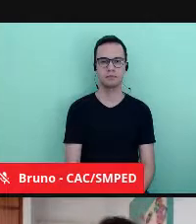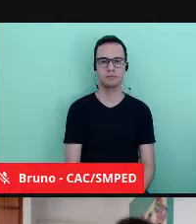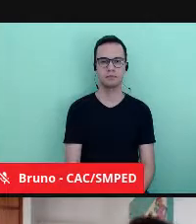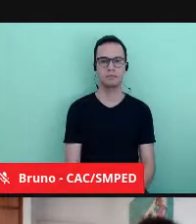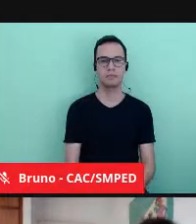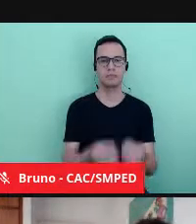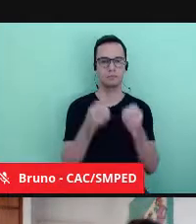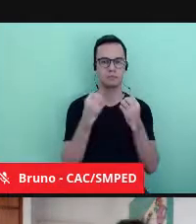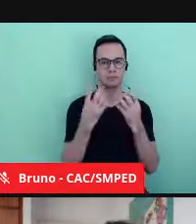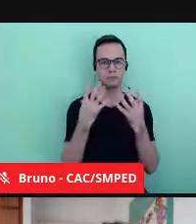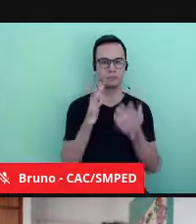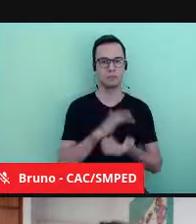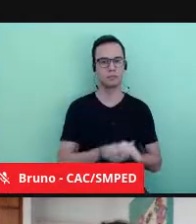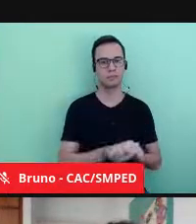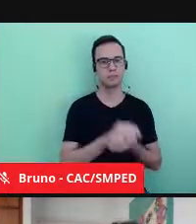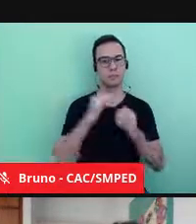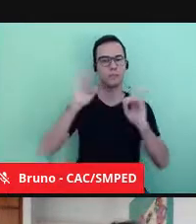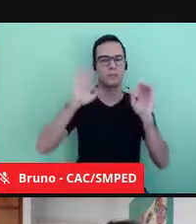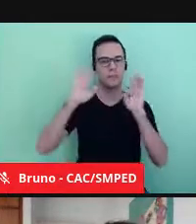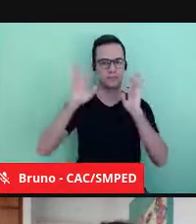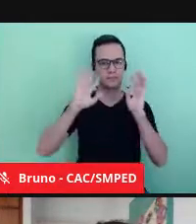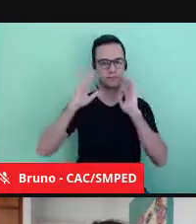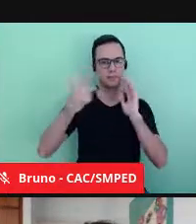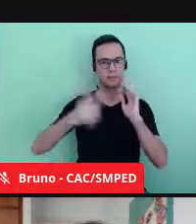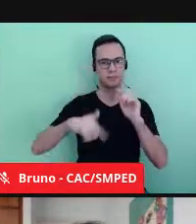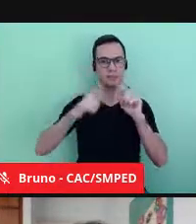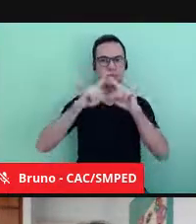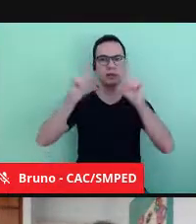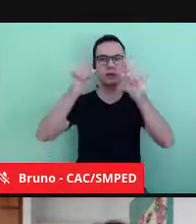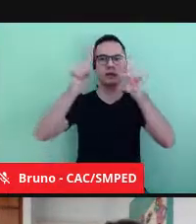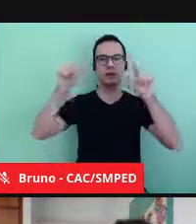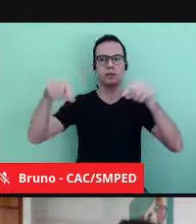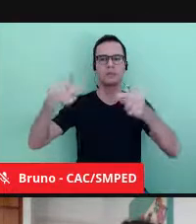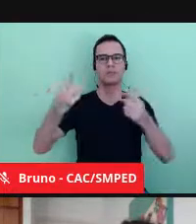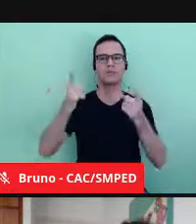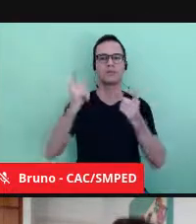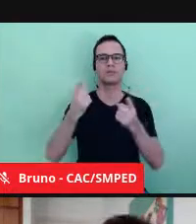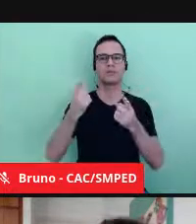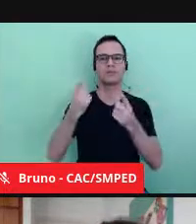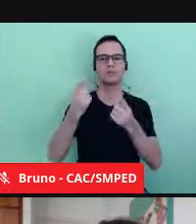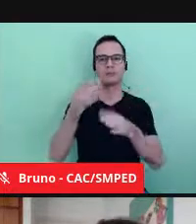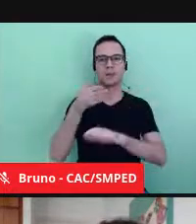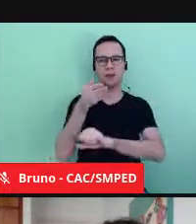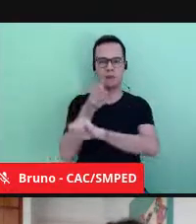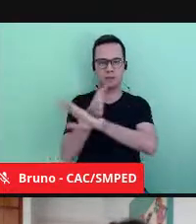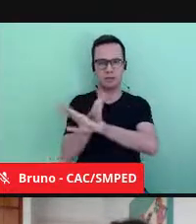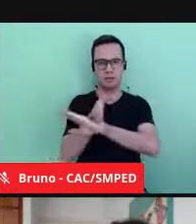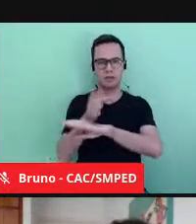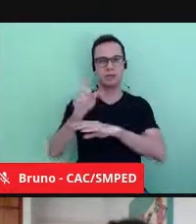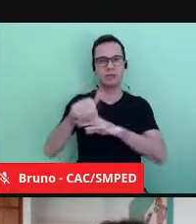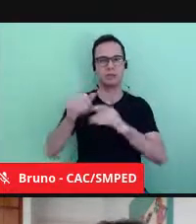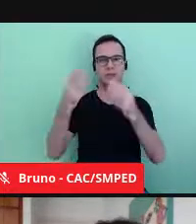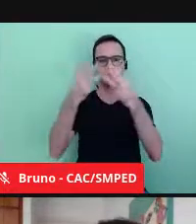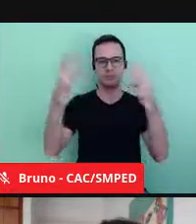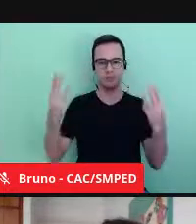Bom, pensando um pouco mais nessa dimensão física da acessibilidade, né? E já que a gente está no Museu da